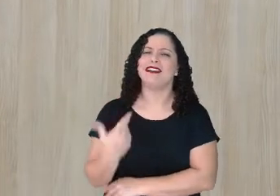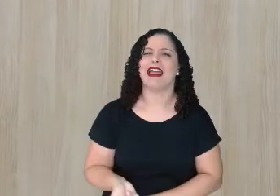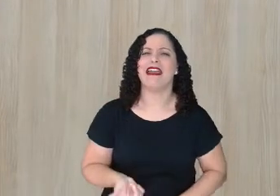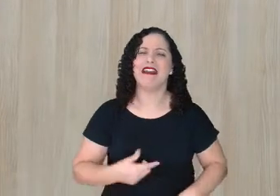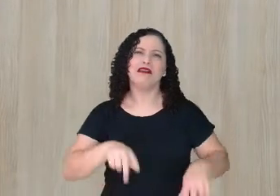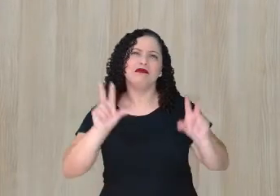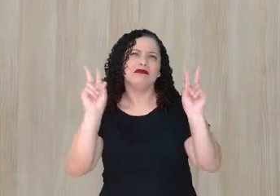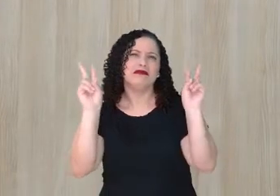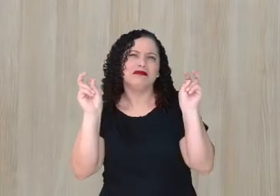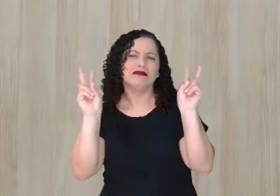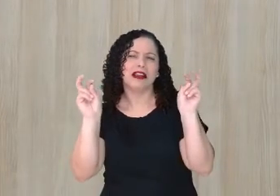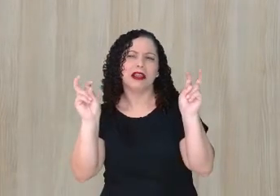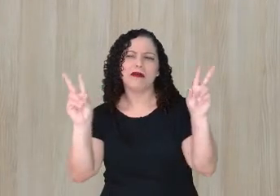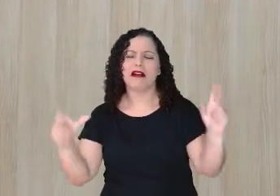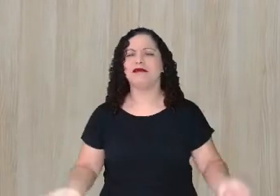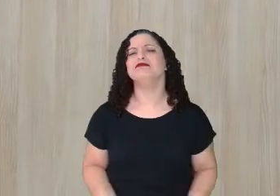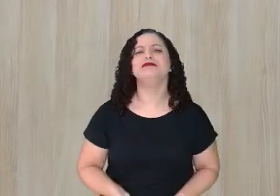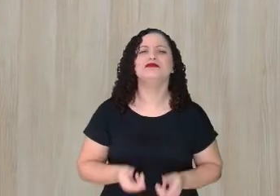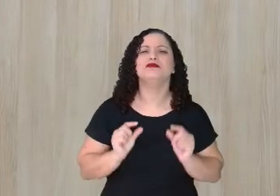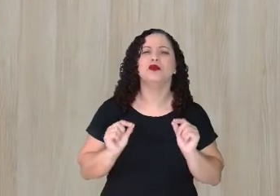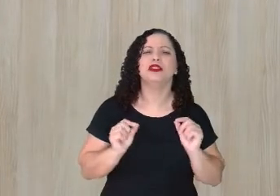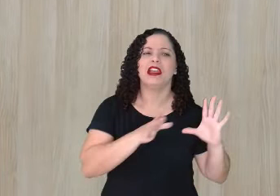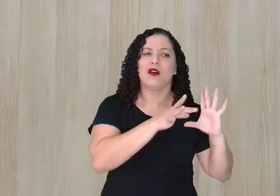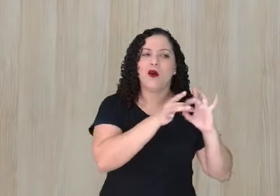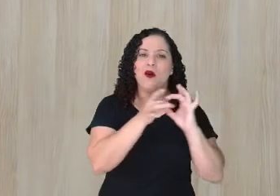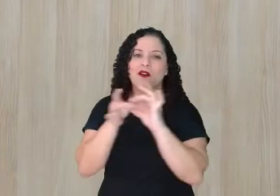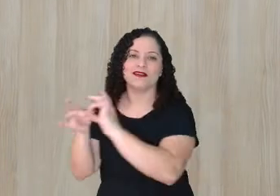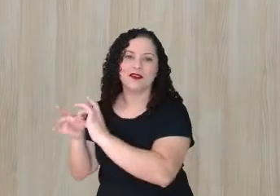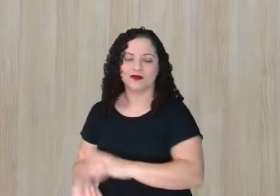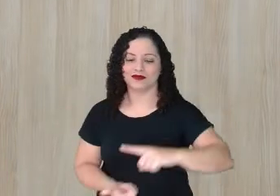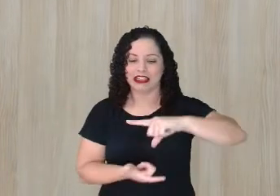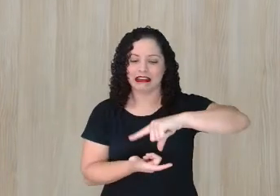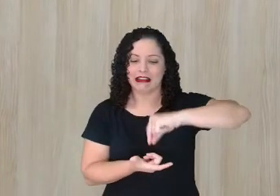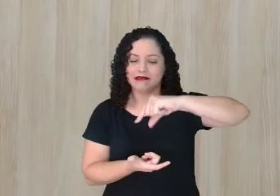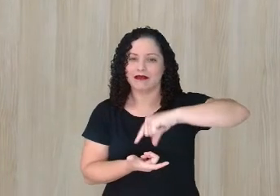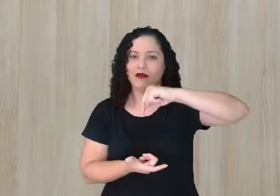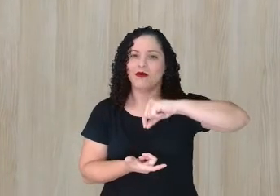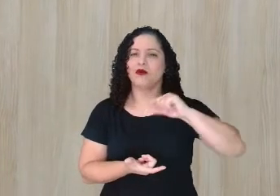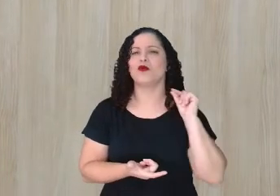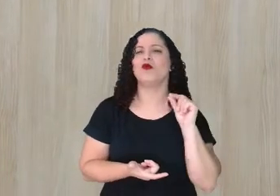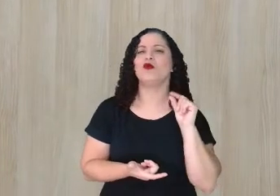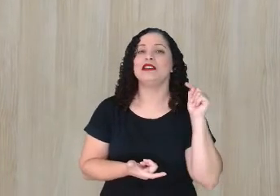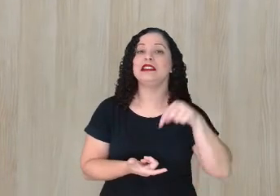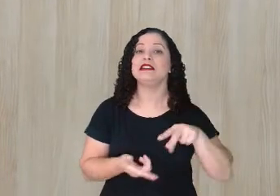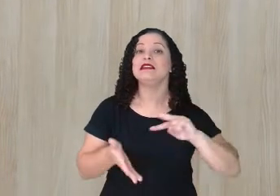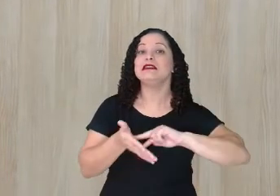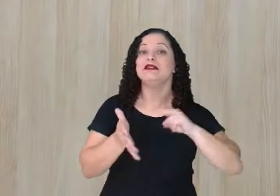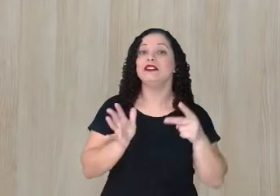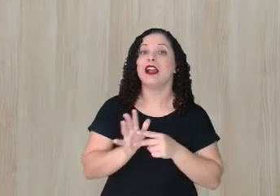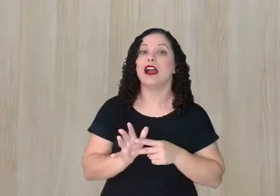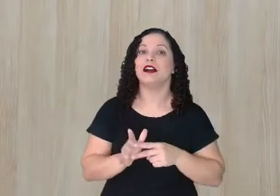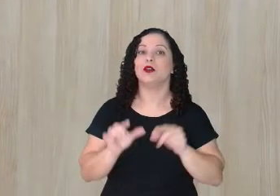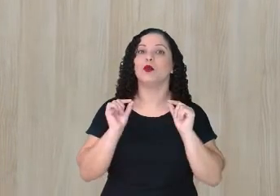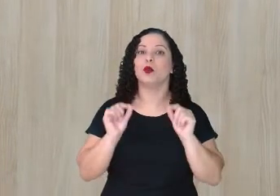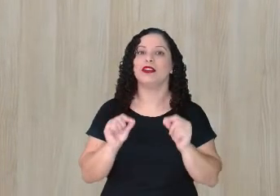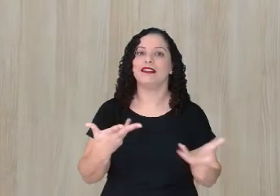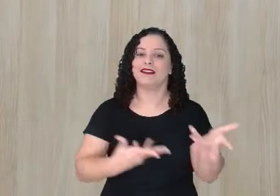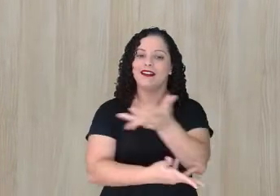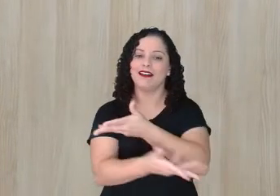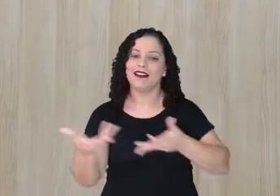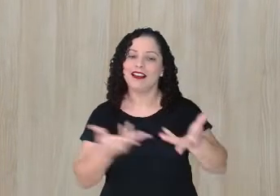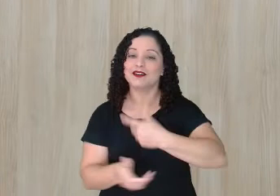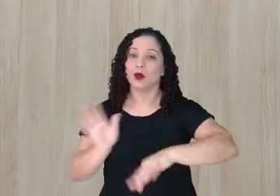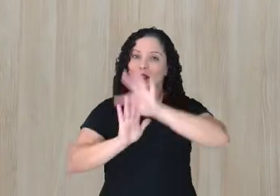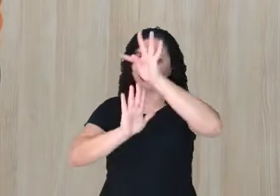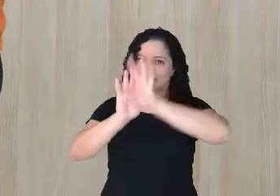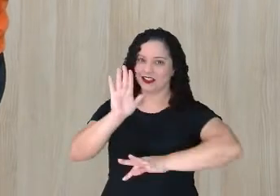está falando sobre o que mesmo? E calma, eu vou explicar. Coesão tem a ver com texto. E